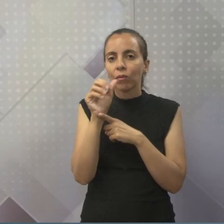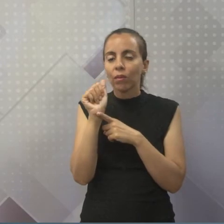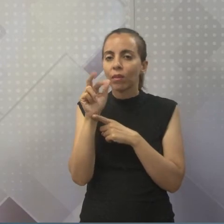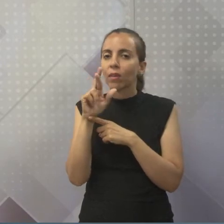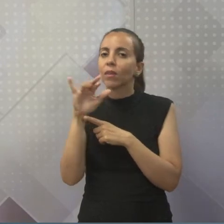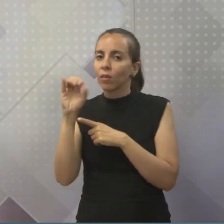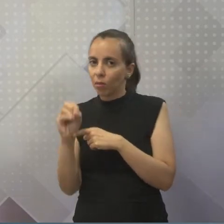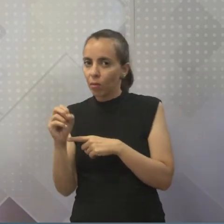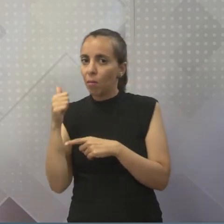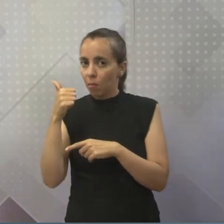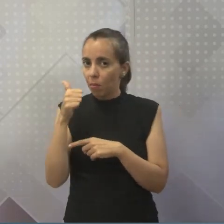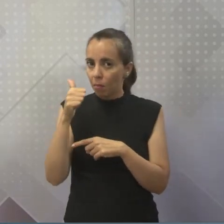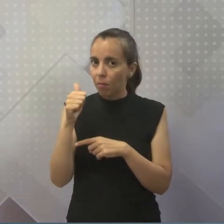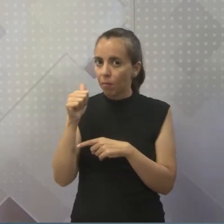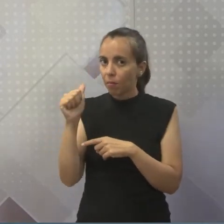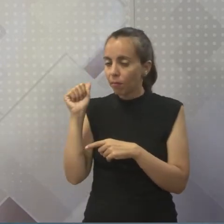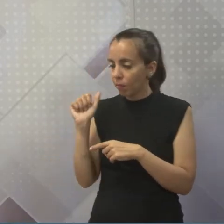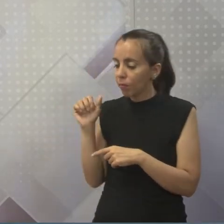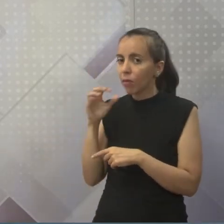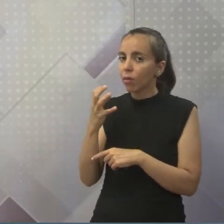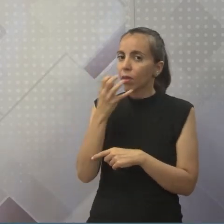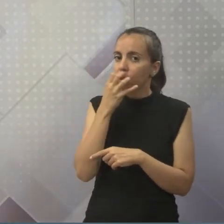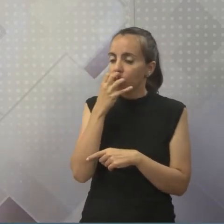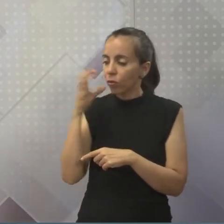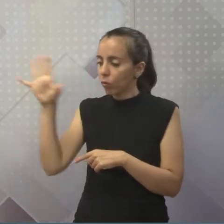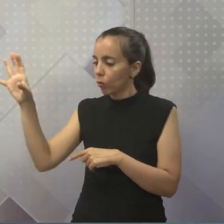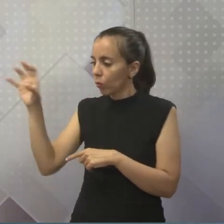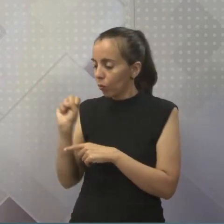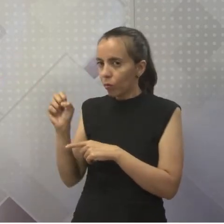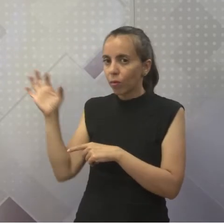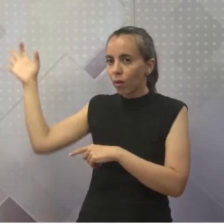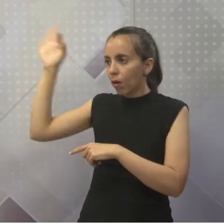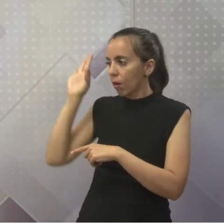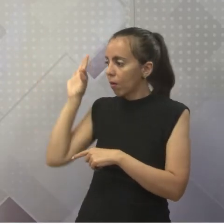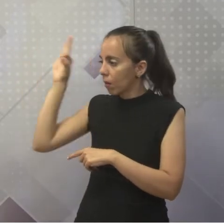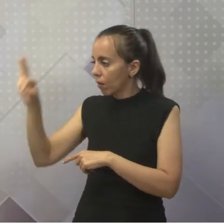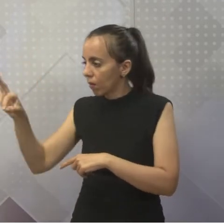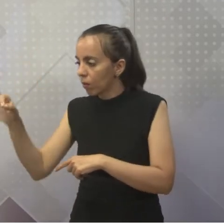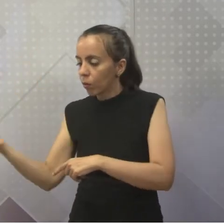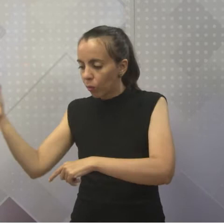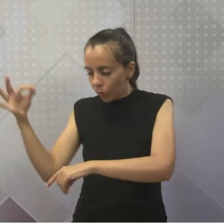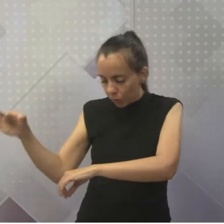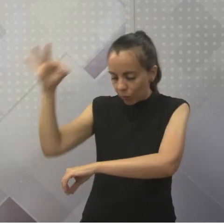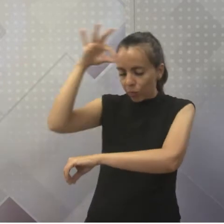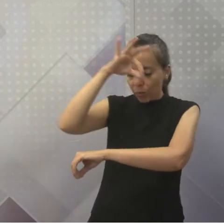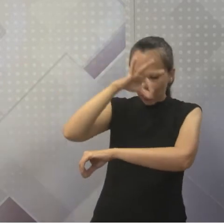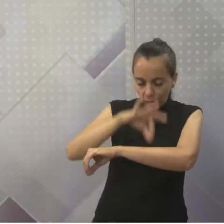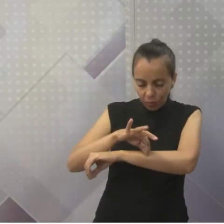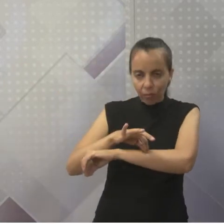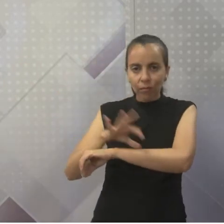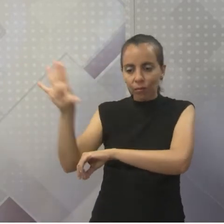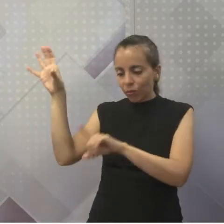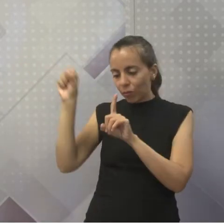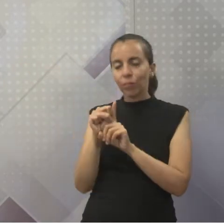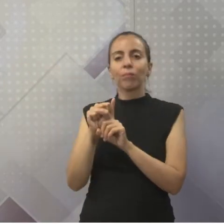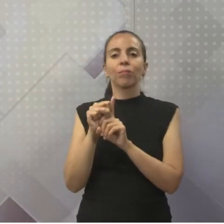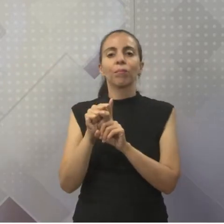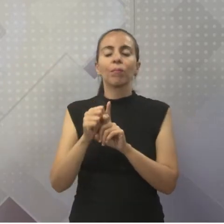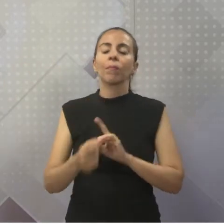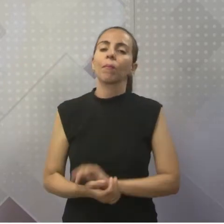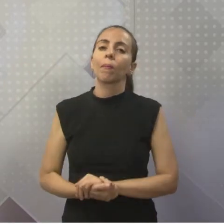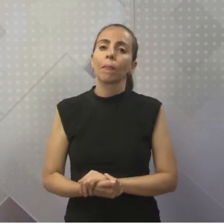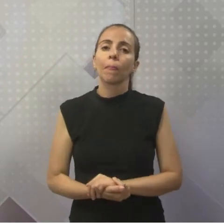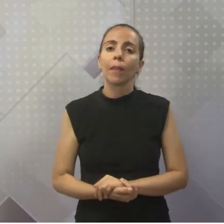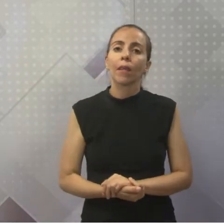pessoas, né? Doenças infecciosas. Vem comigo, gente, ó, tá?